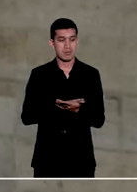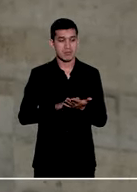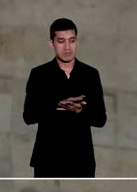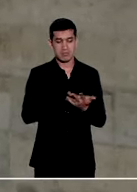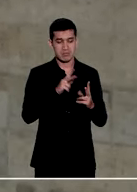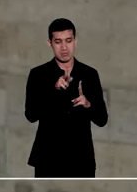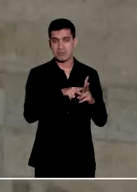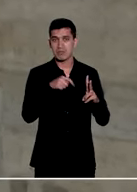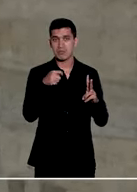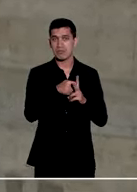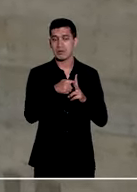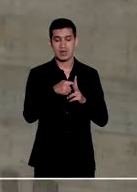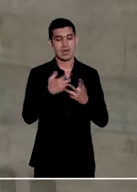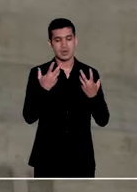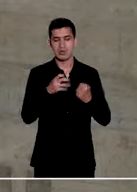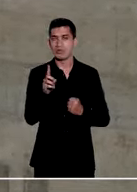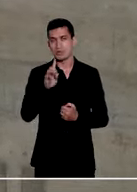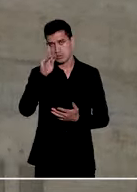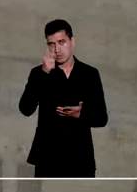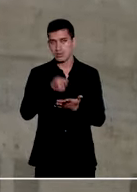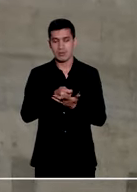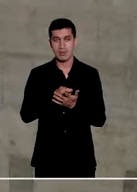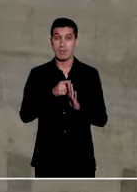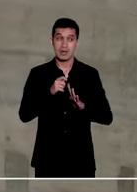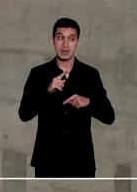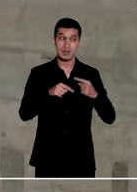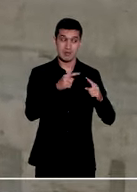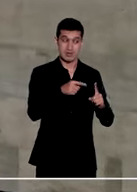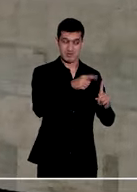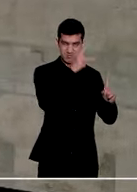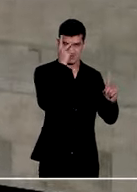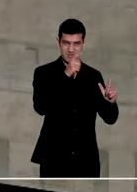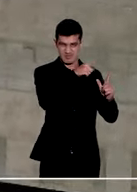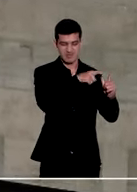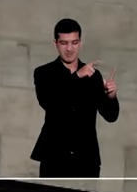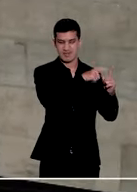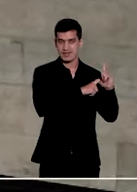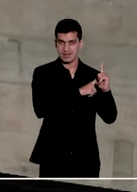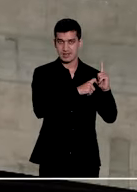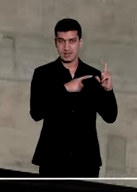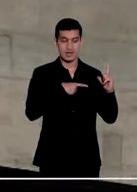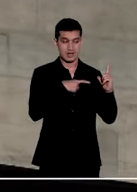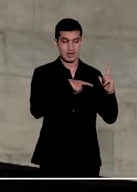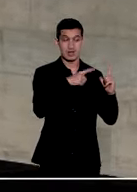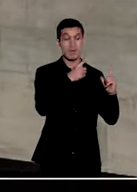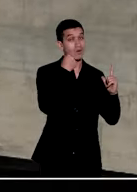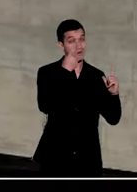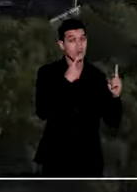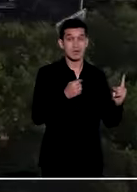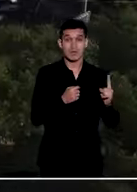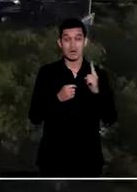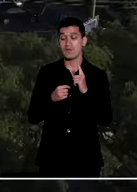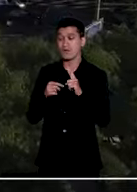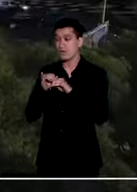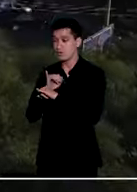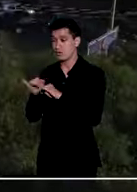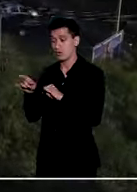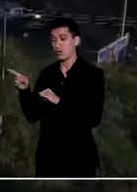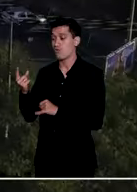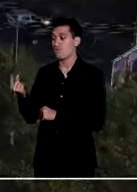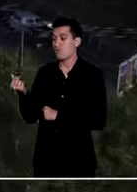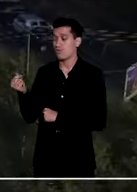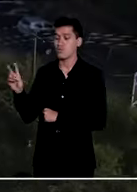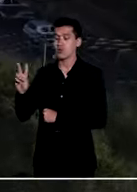decisão mas a defesa do devedor apresentou apelação alegando erro no cálculo da verba honorária o Tribunal de